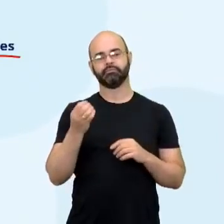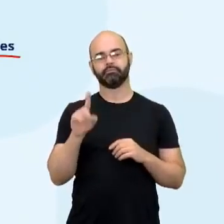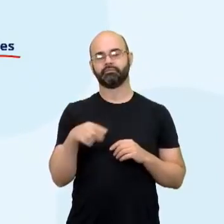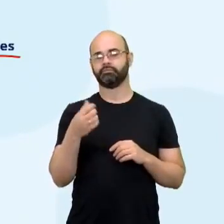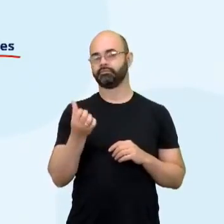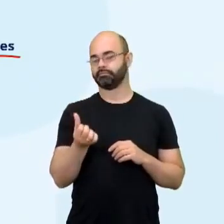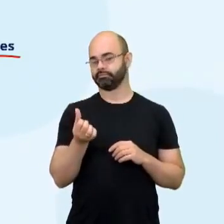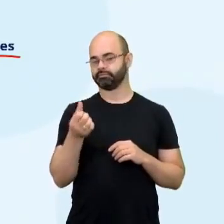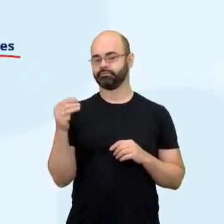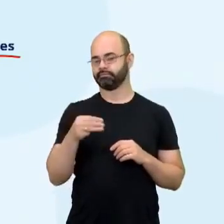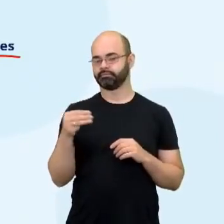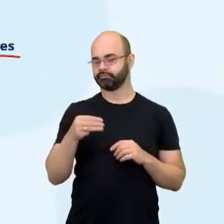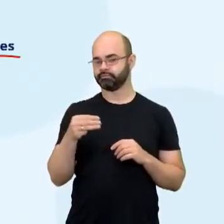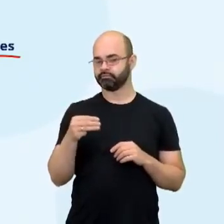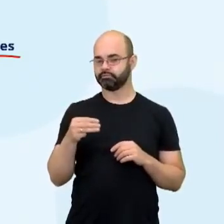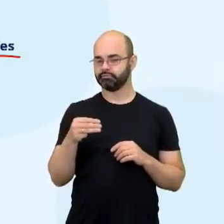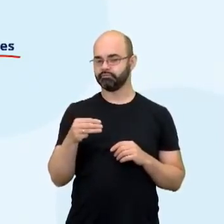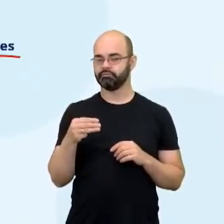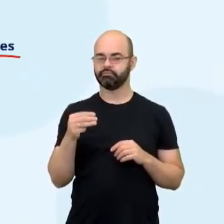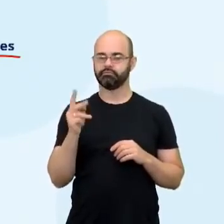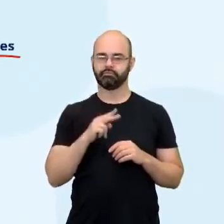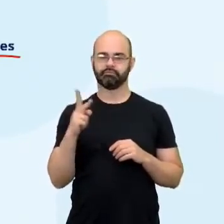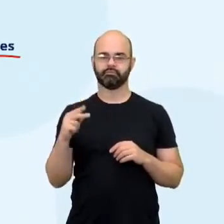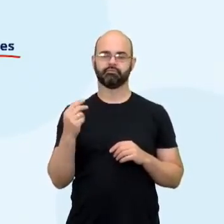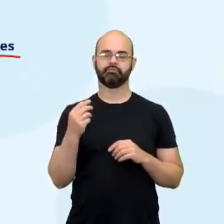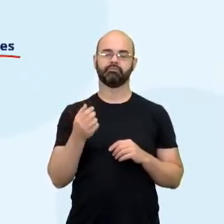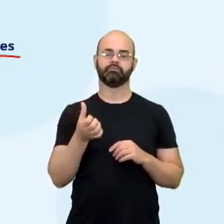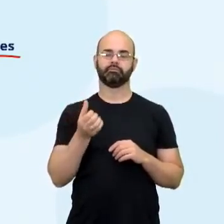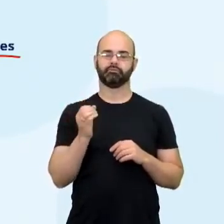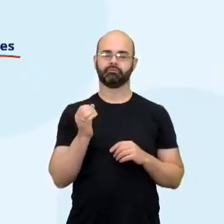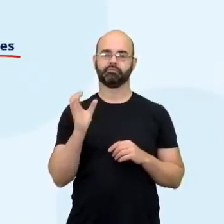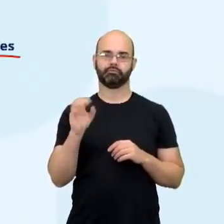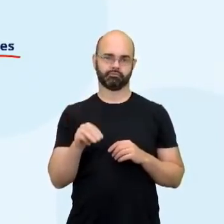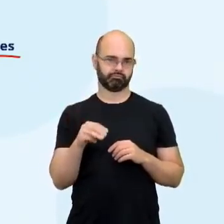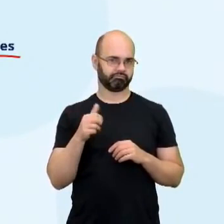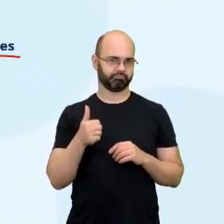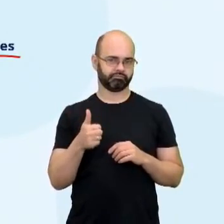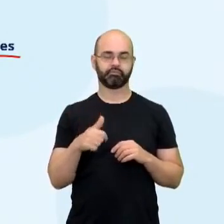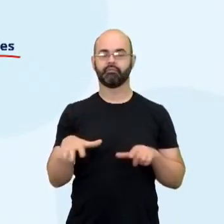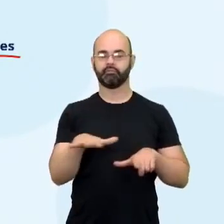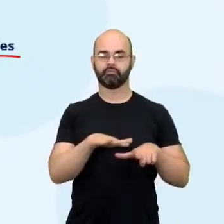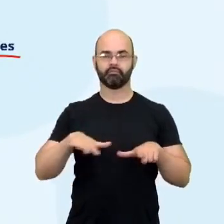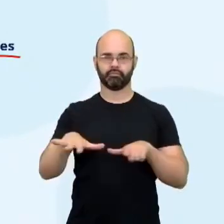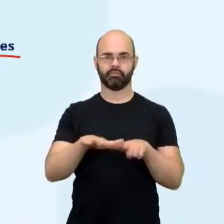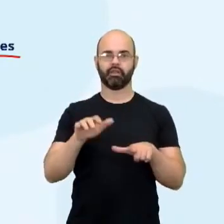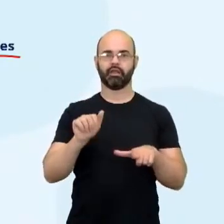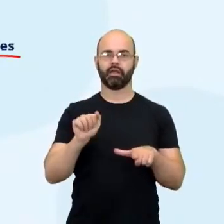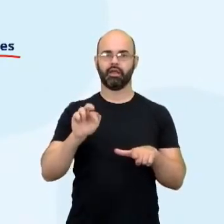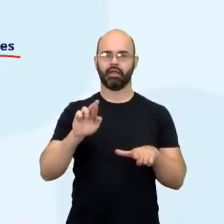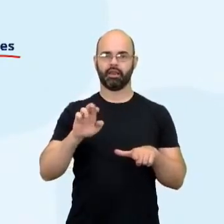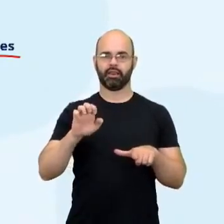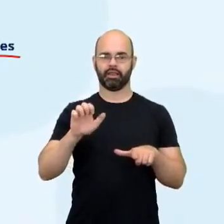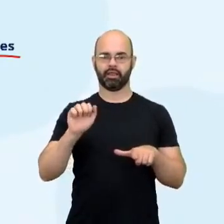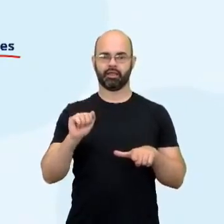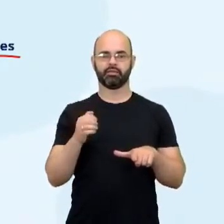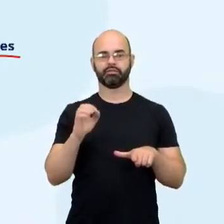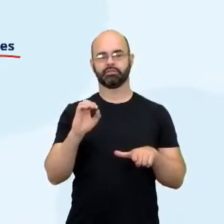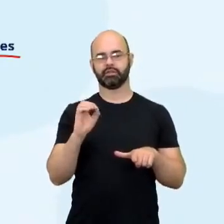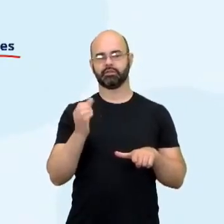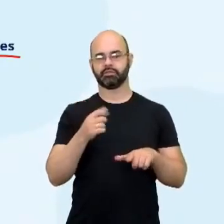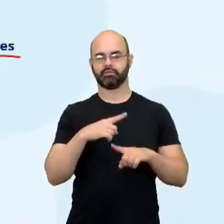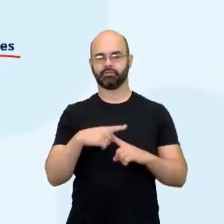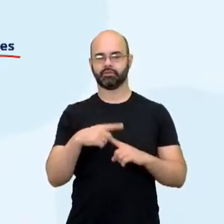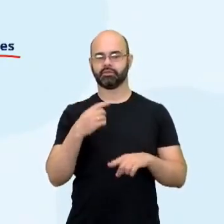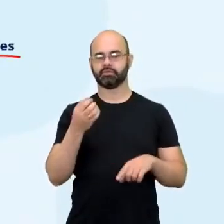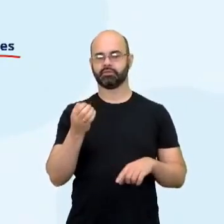0,6 metros, correspondente a 60 centímetros, tudo bem? Bom, a área de cada peça, portanto, 0,6 vezes 0,6,